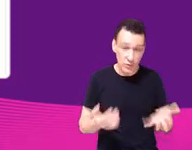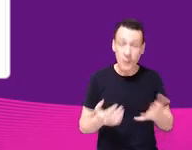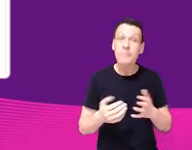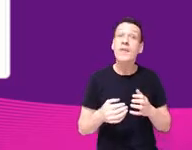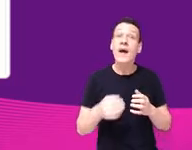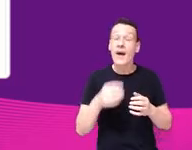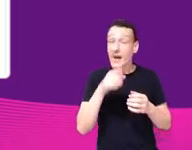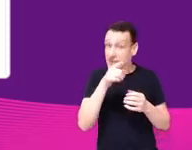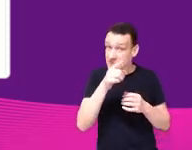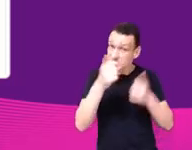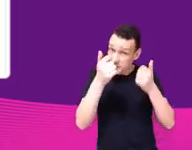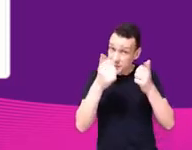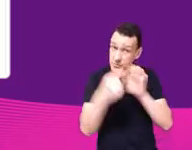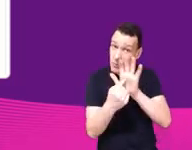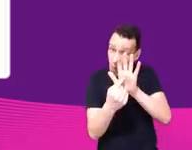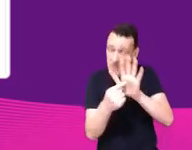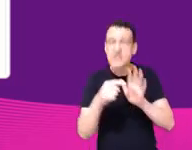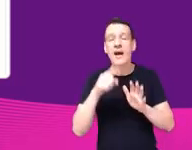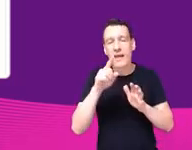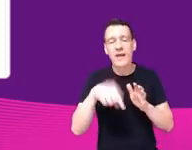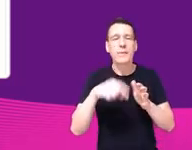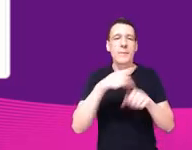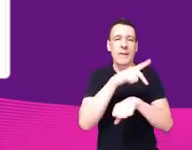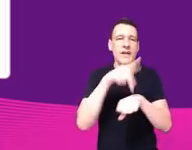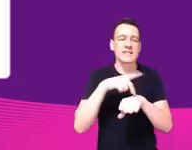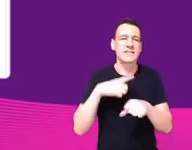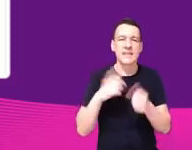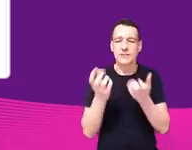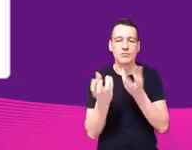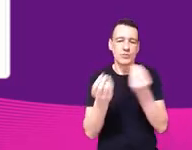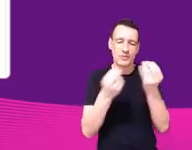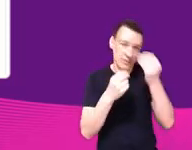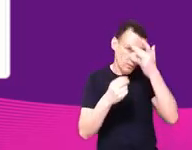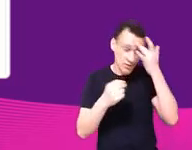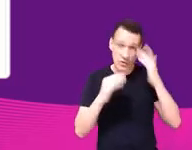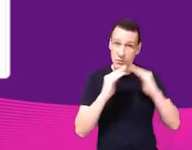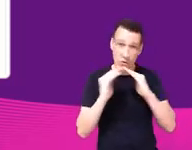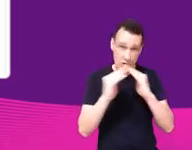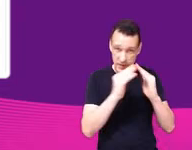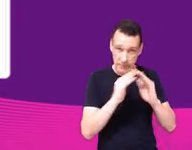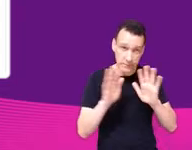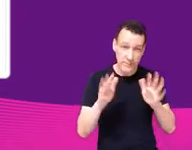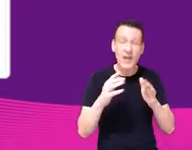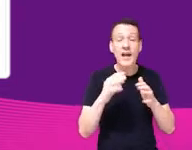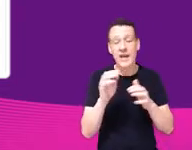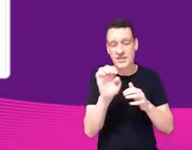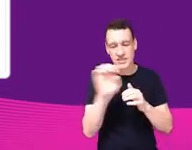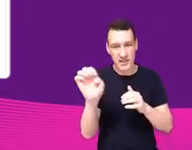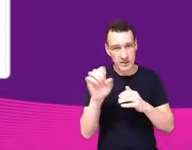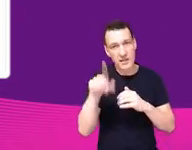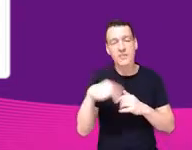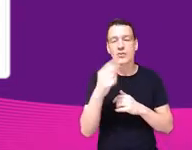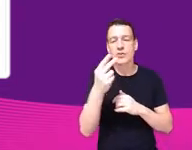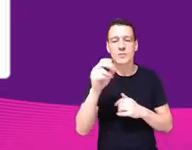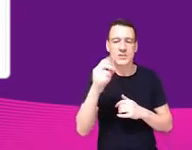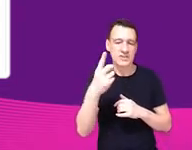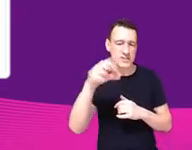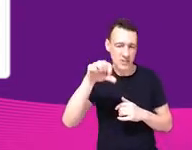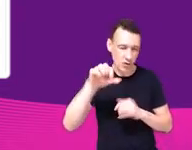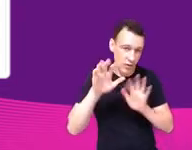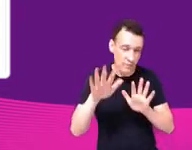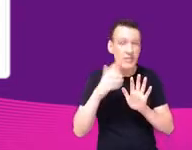cada país. E à esquerda nós temos os dados de 2019, mostrando naquele ano a Espanha